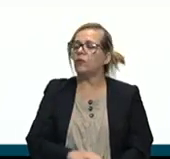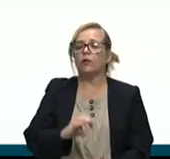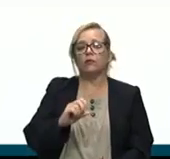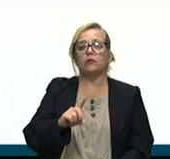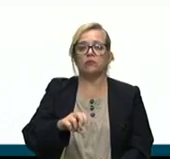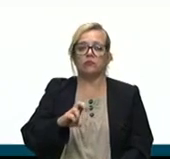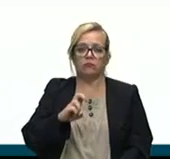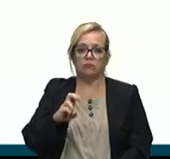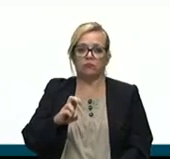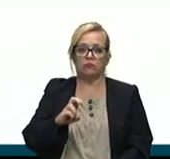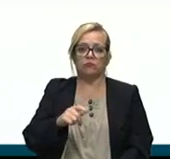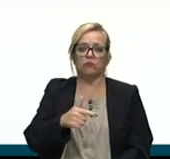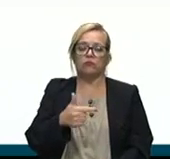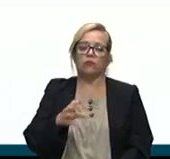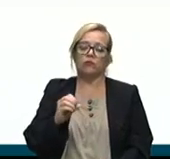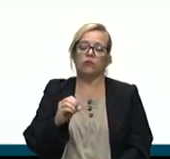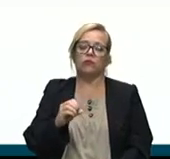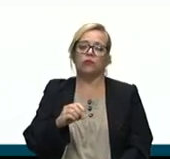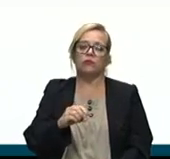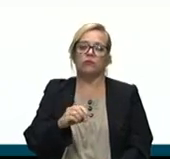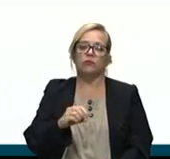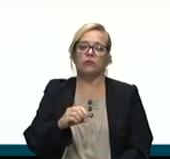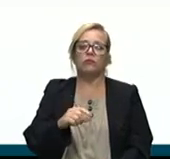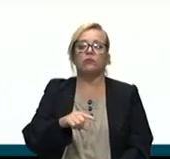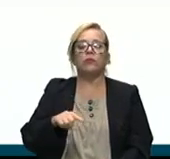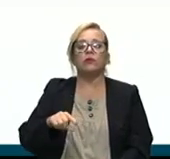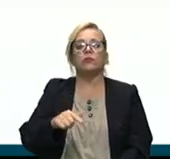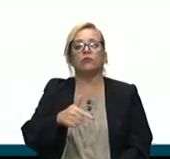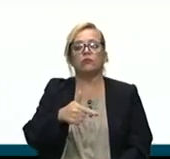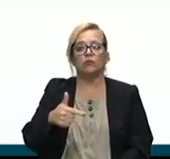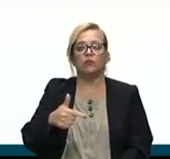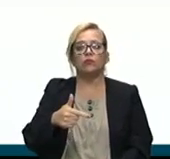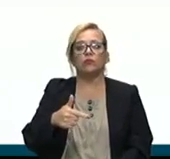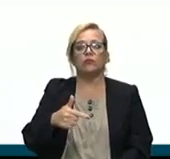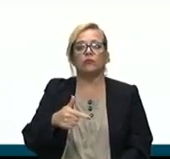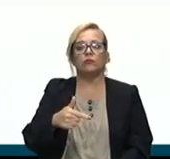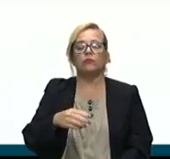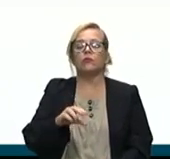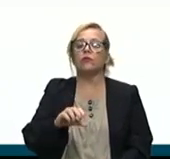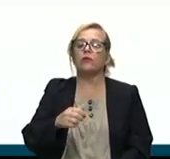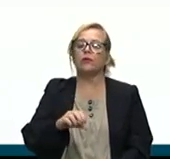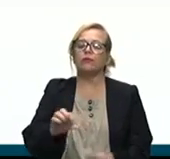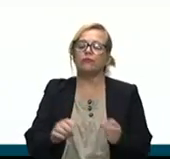0,5. 20 menos 2, 18.